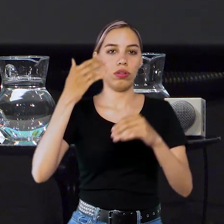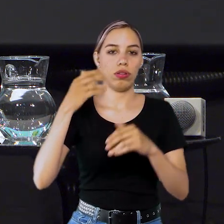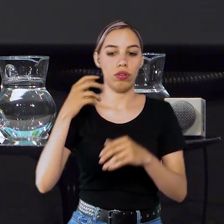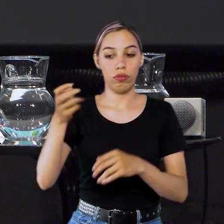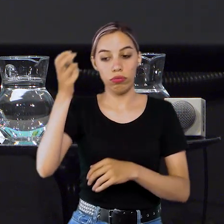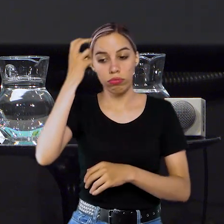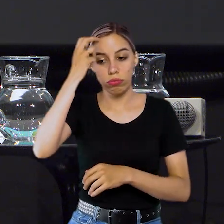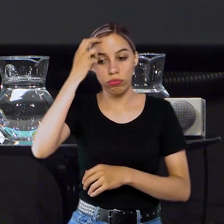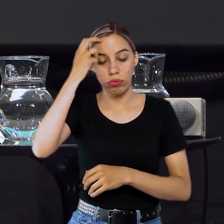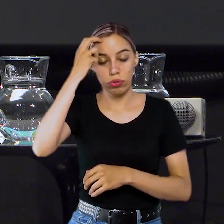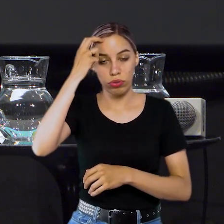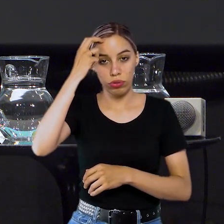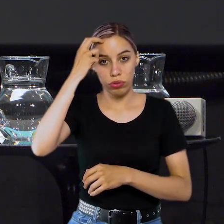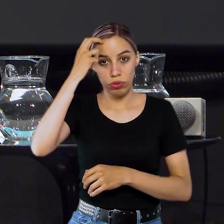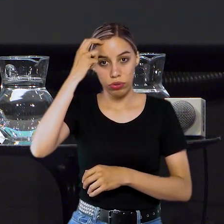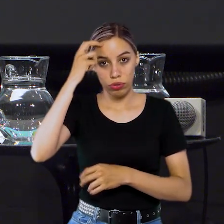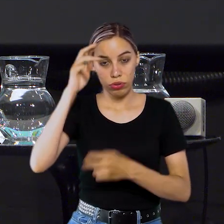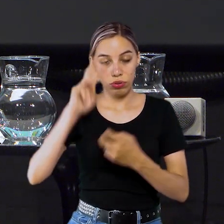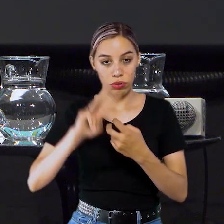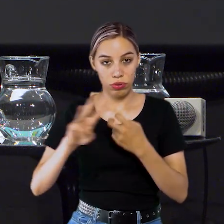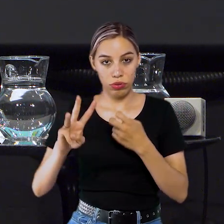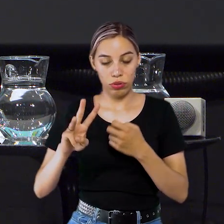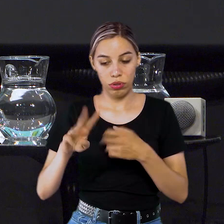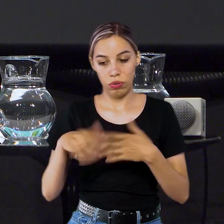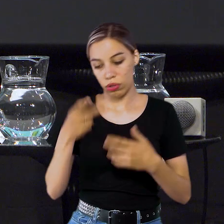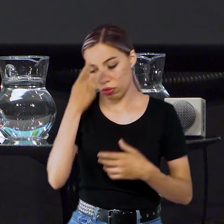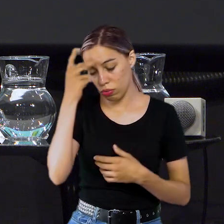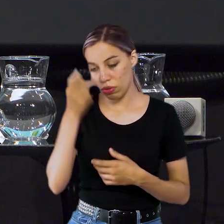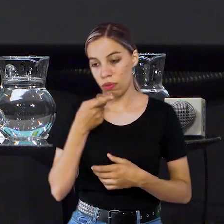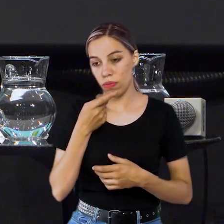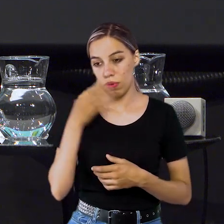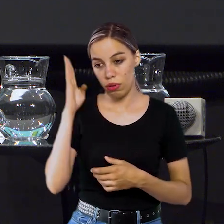porque quando a pessoa fala mal do índio, porque não tem